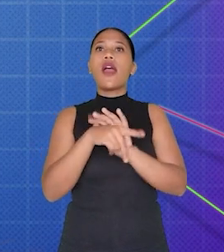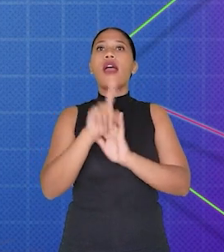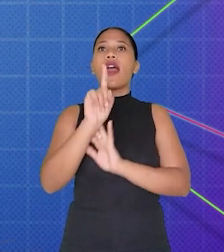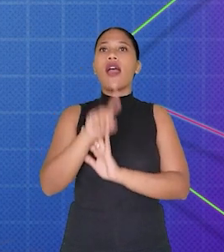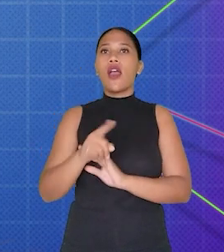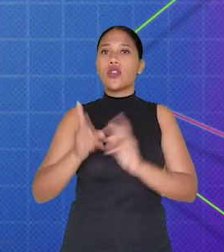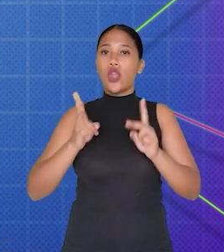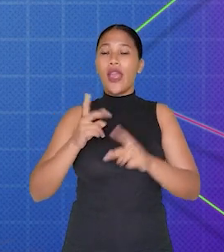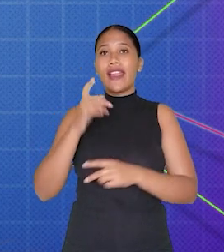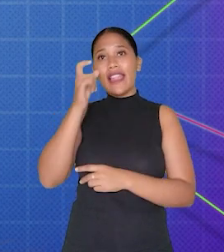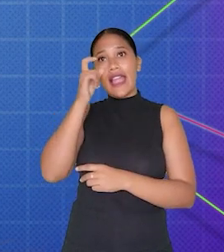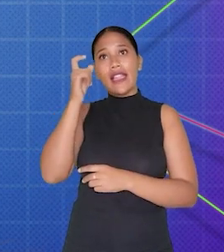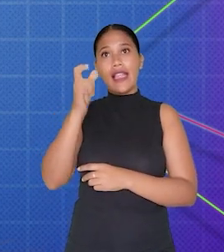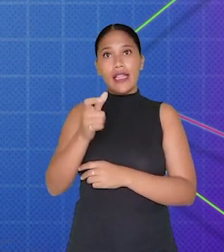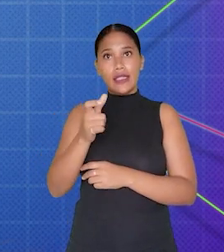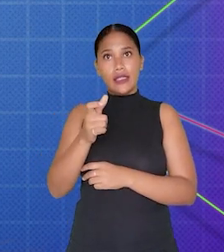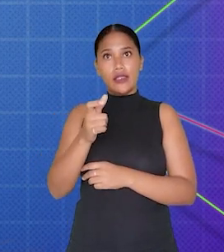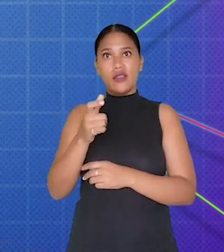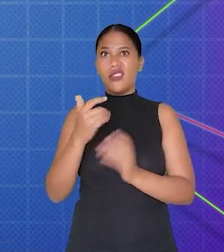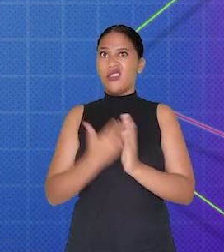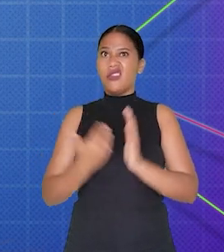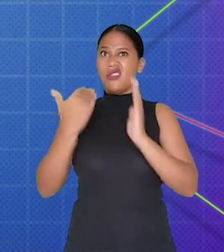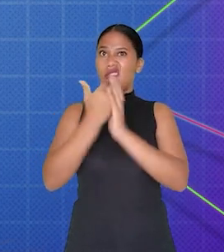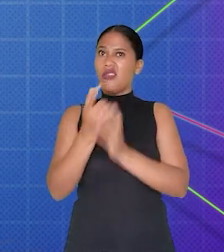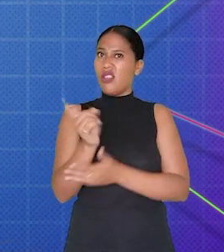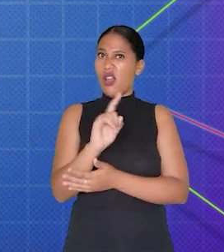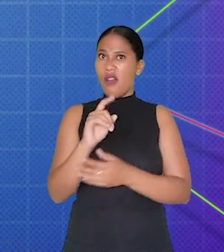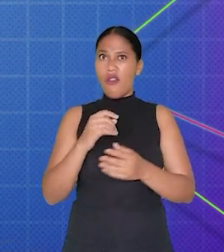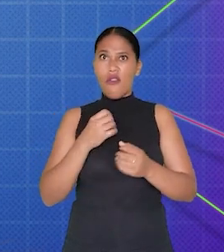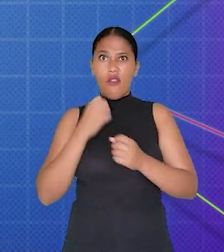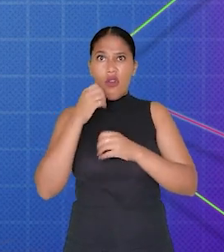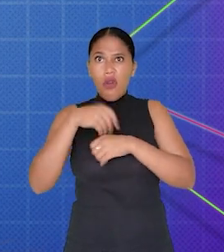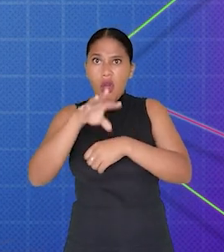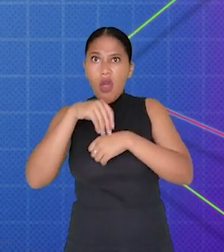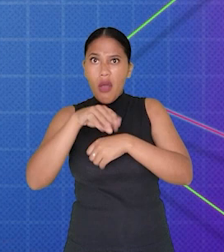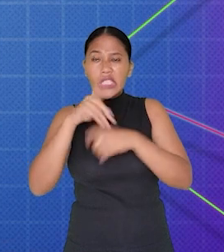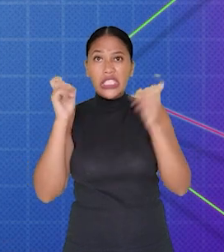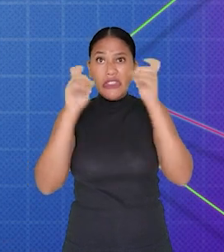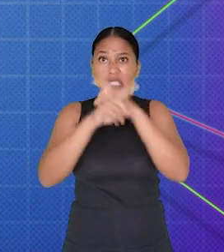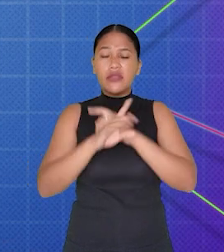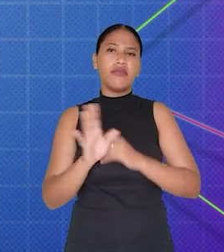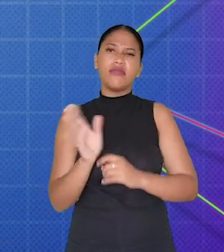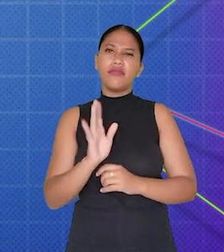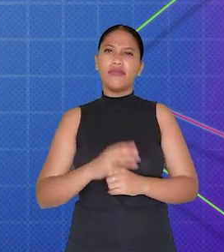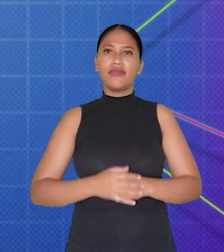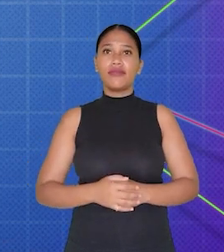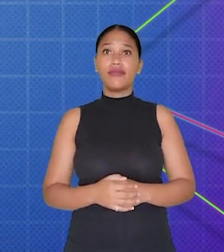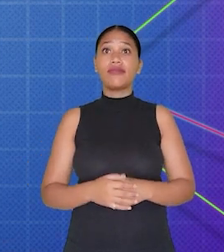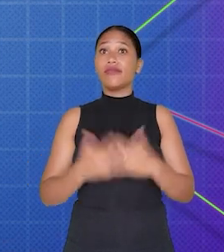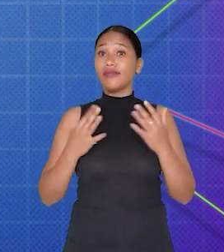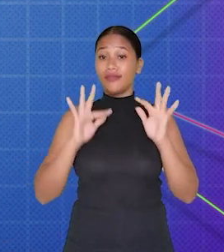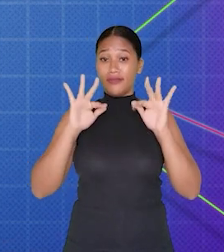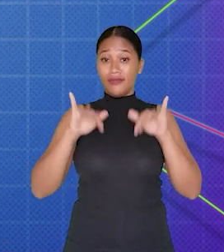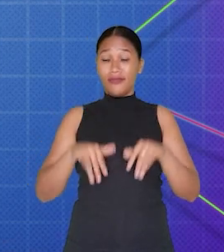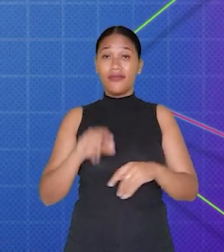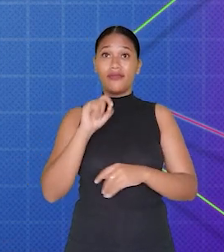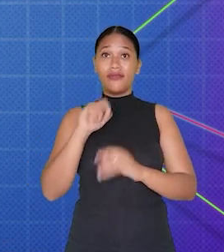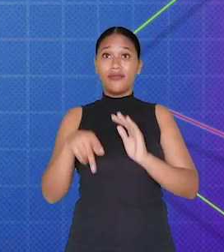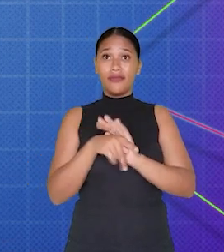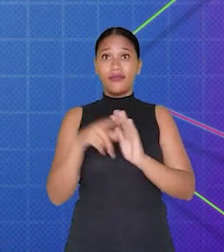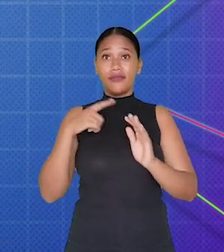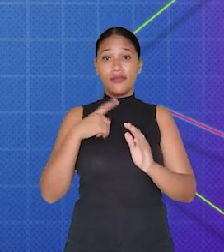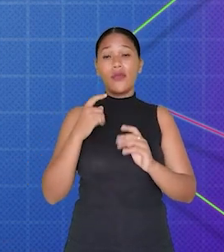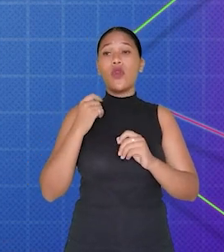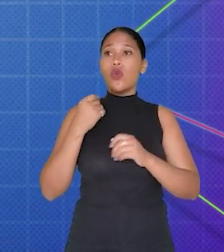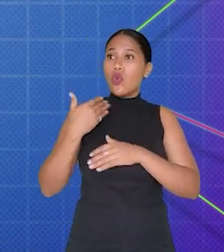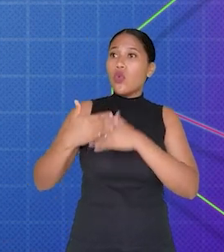a formar e manter o interesse dos jogadores sem sobrecarregá-los com informações ou desafios difíceis demais. Por fim, o percurso